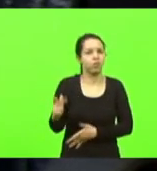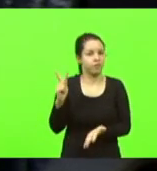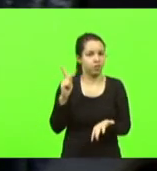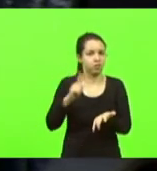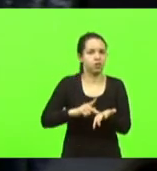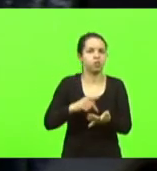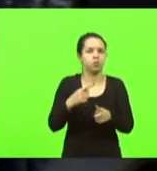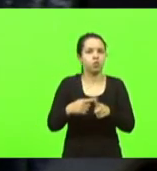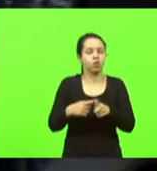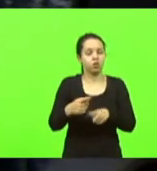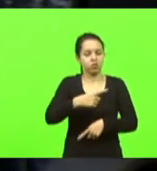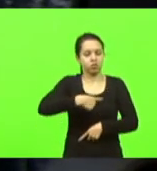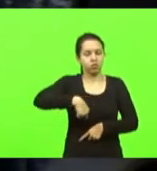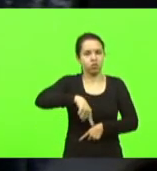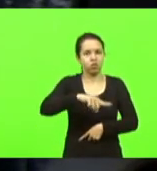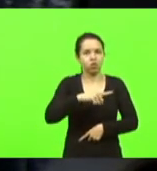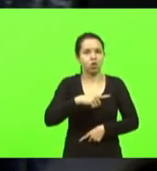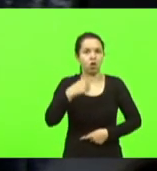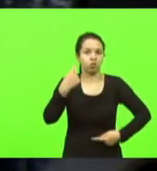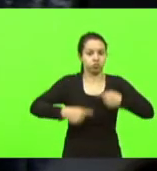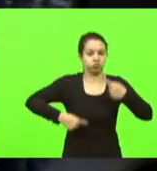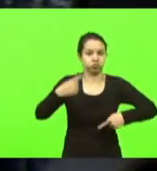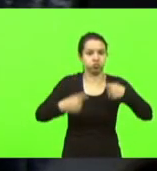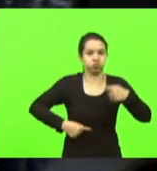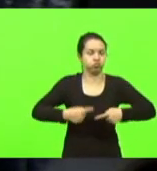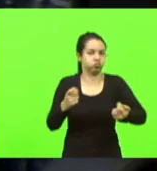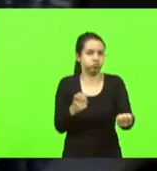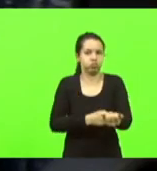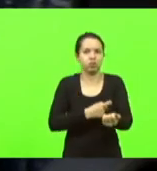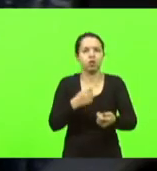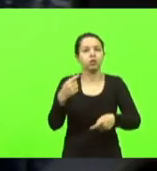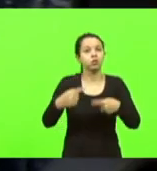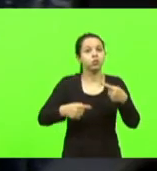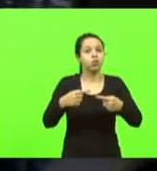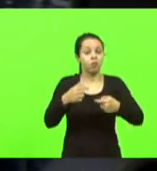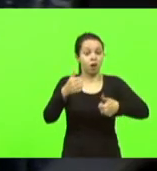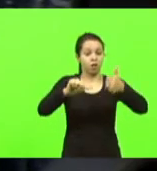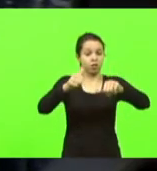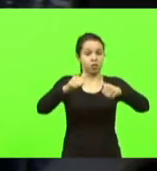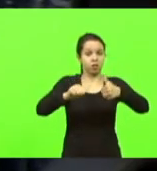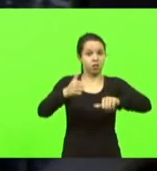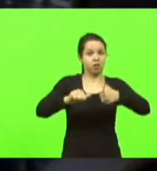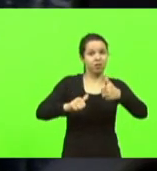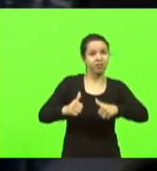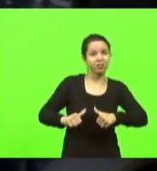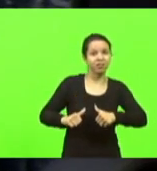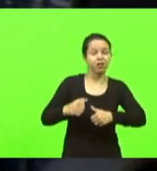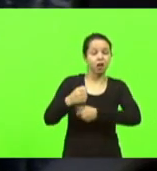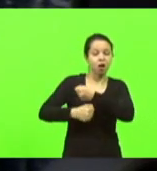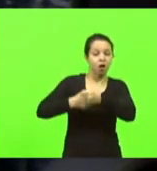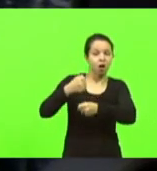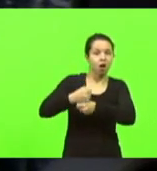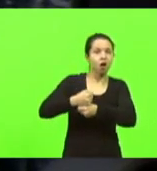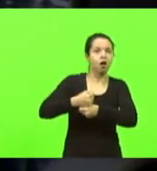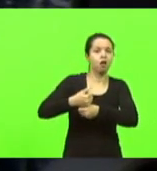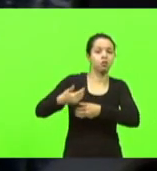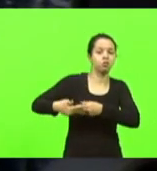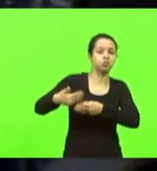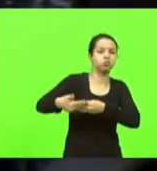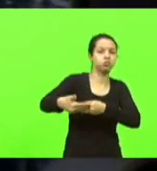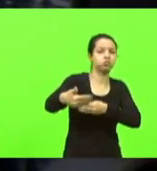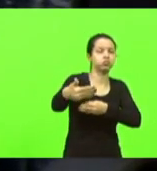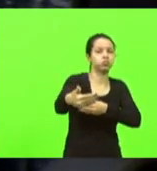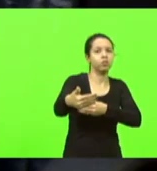calor numa discussão que faz análises daquilo que ao longo dos anos uma carreira do serviço público